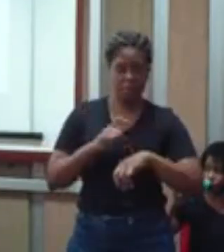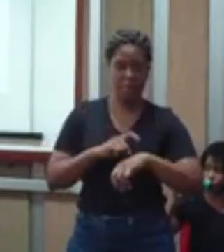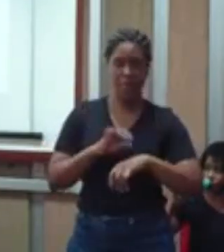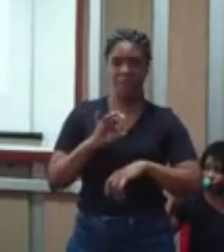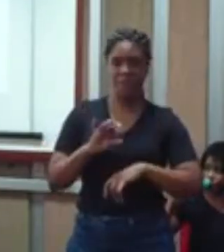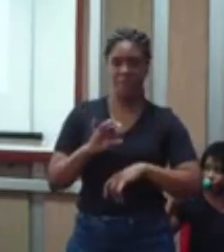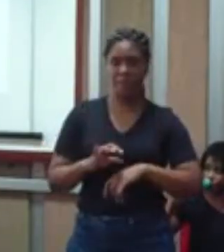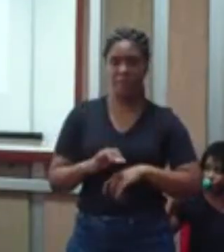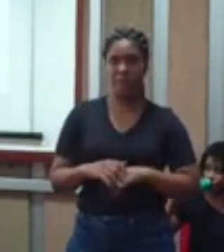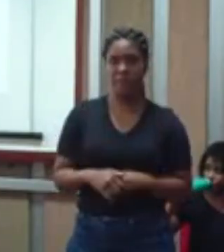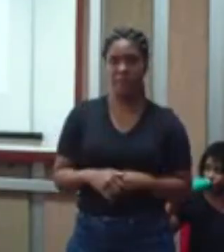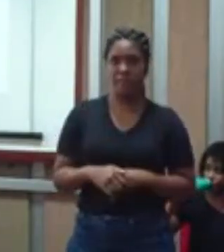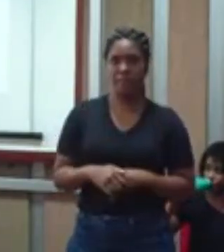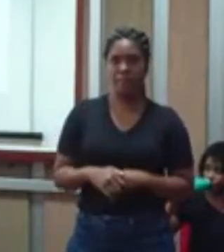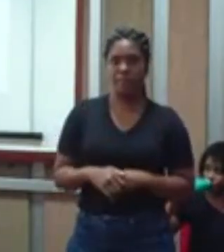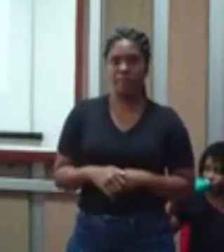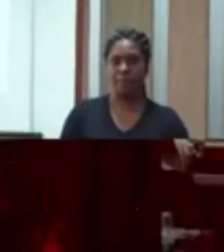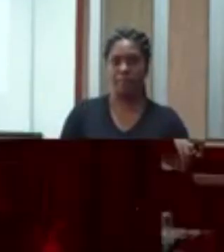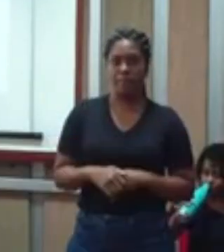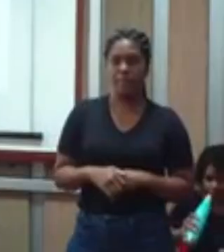meio de improviso.